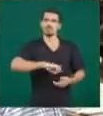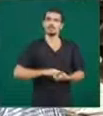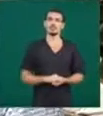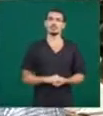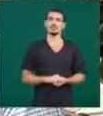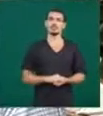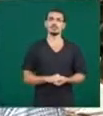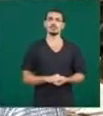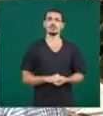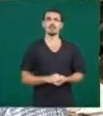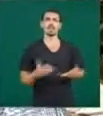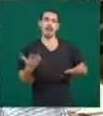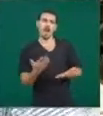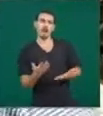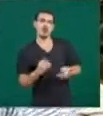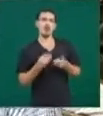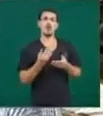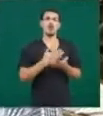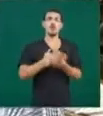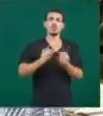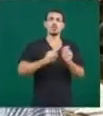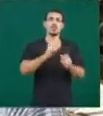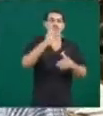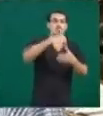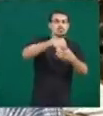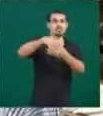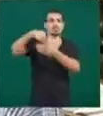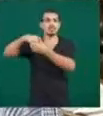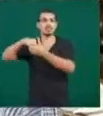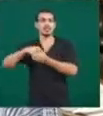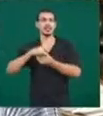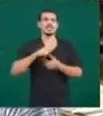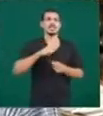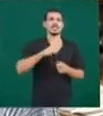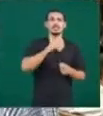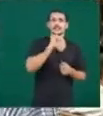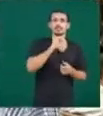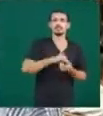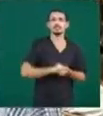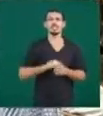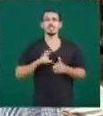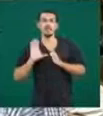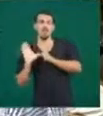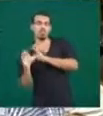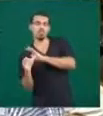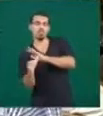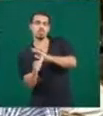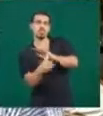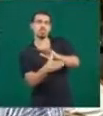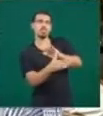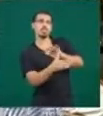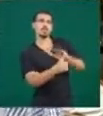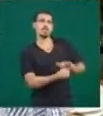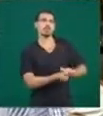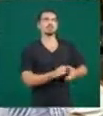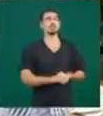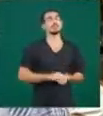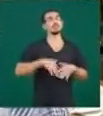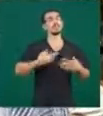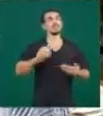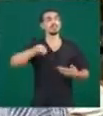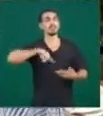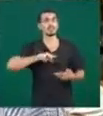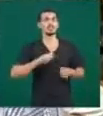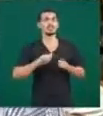nossos períodos agora de plantio, né? Então a gente tem muita demanda disso, às vezes de furtos e roubo. Então a gente realmente faz isso